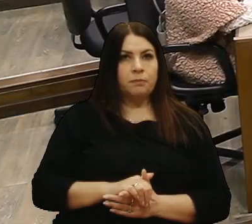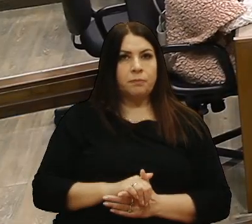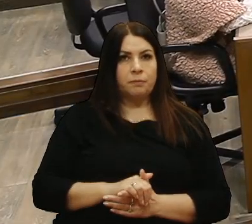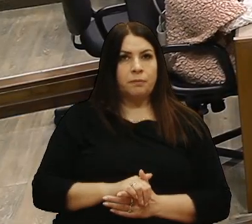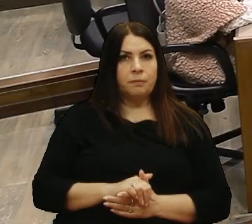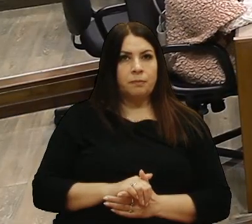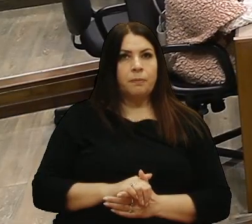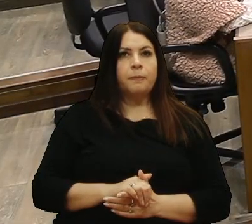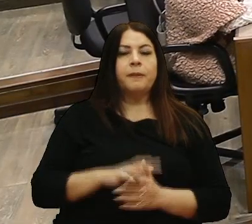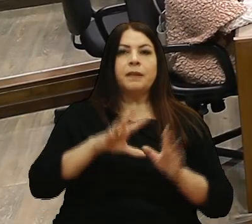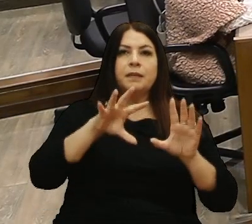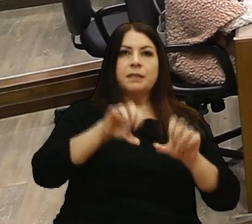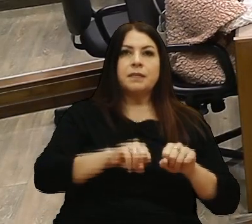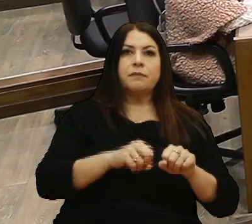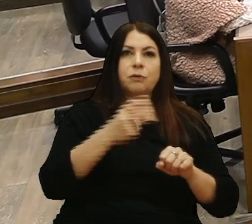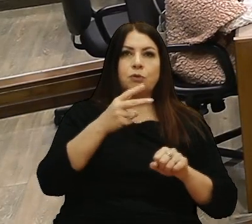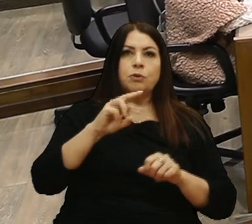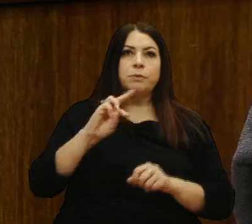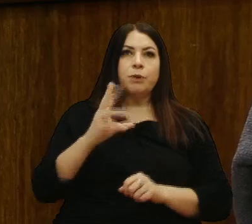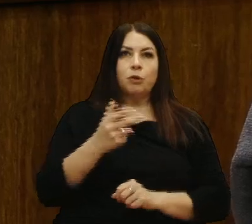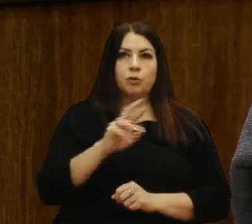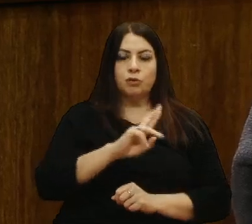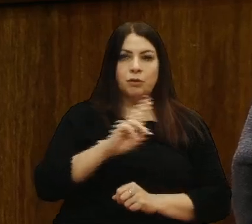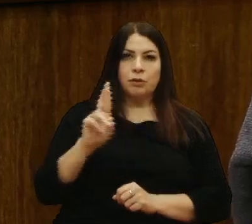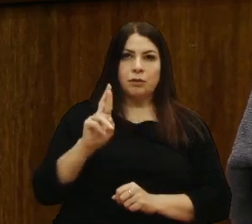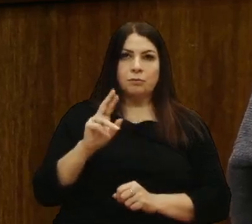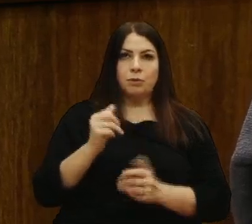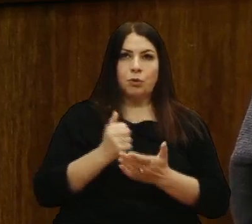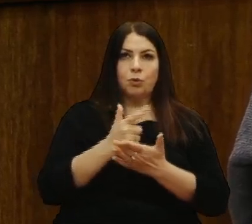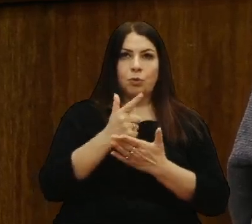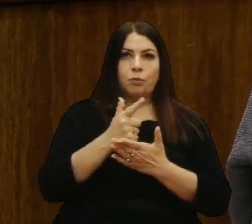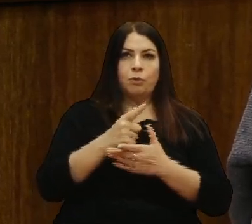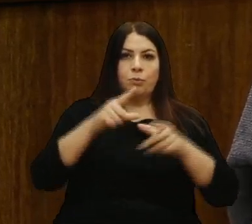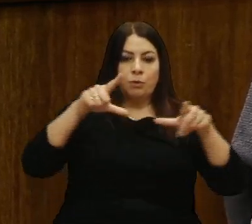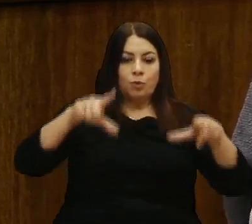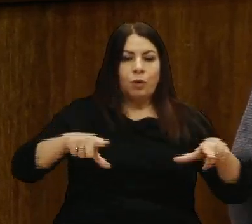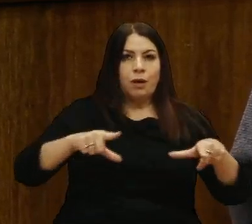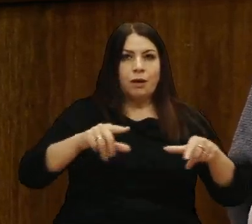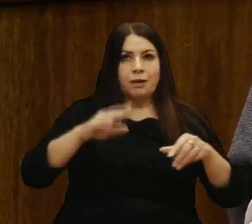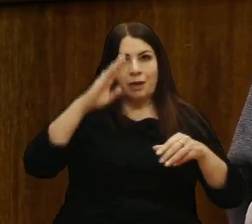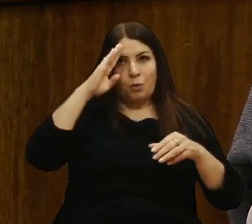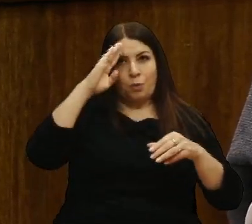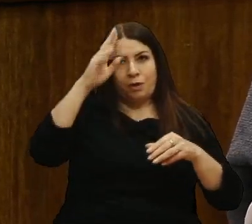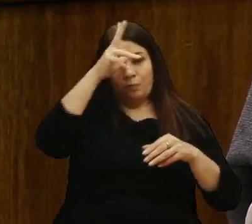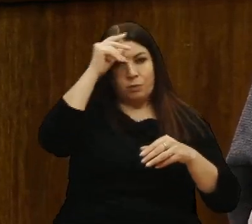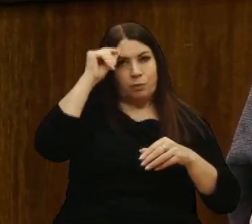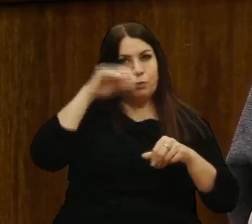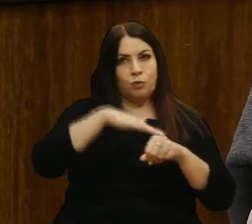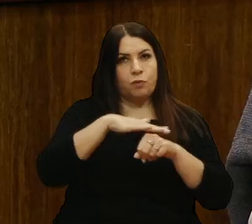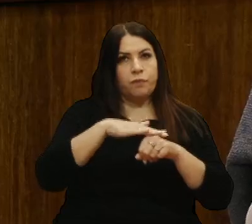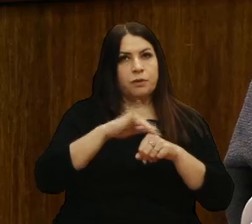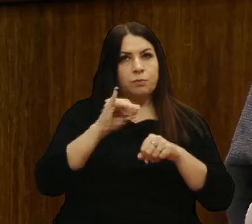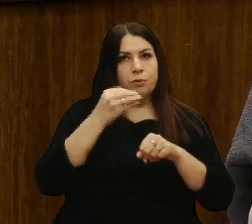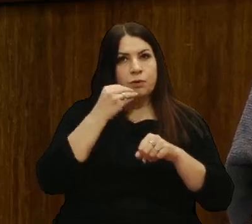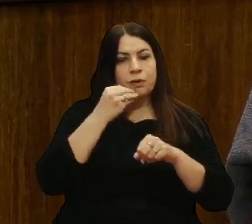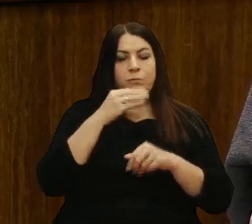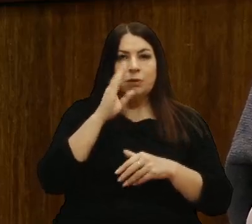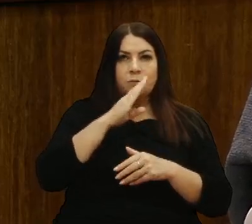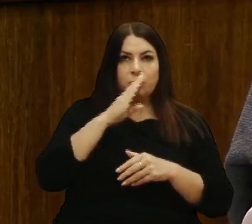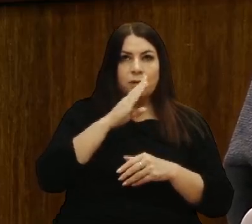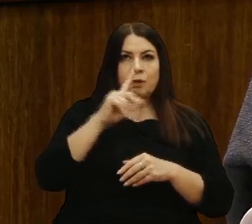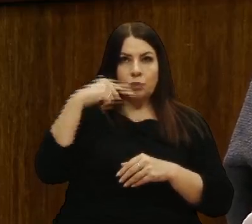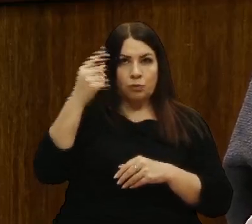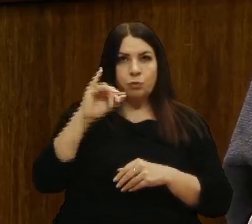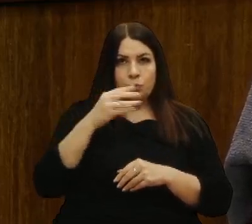de reserva de 2 milhões de reais para a compra de uma sede da Guarda Municipal. Não conversei com o senhor na oportunidade, foi tudo muito corrido, mas na